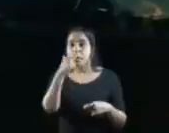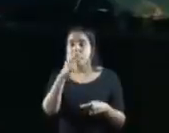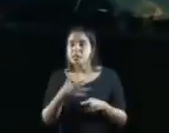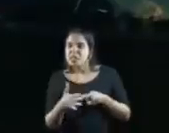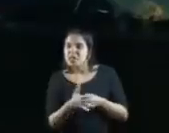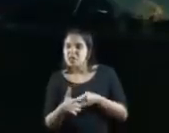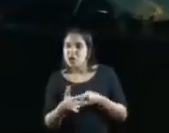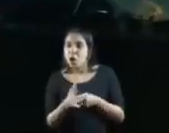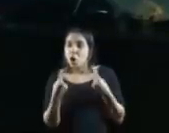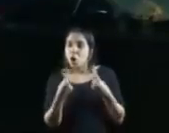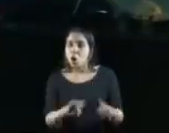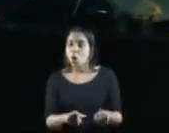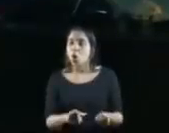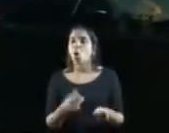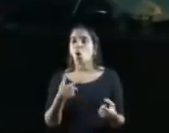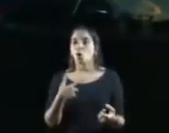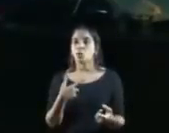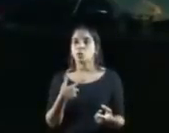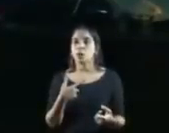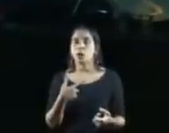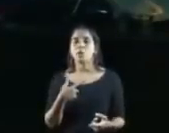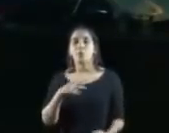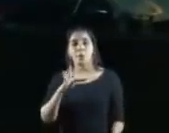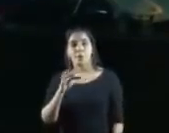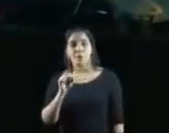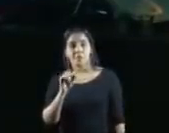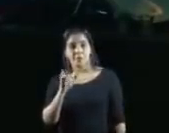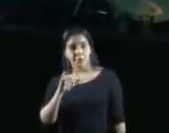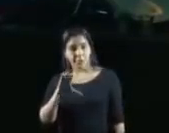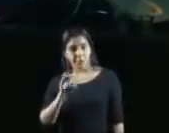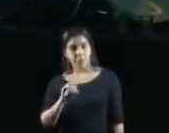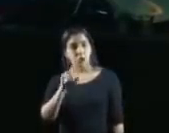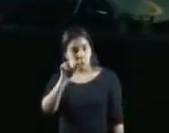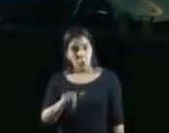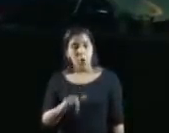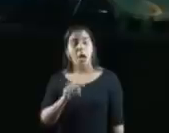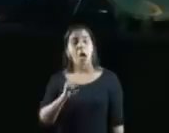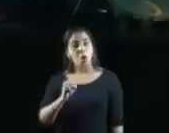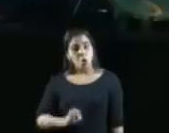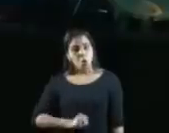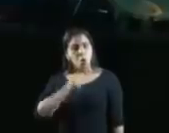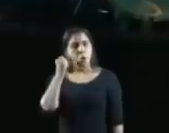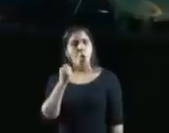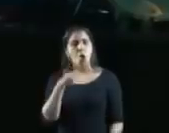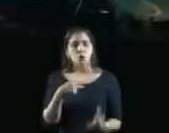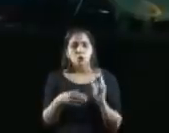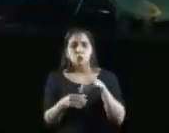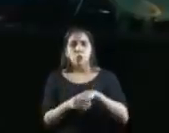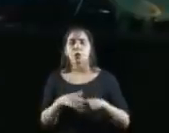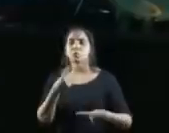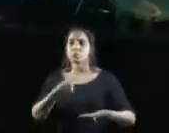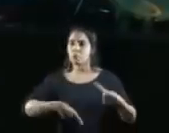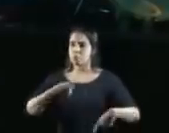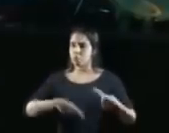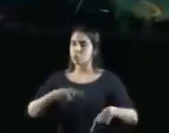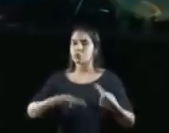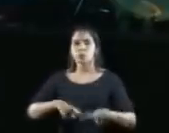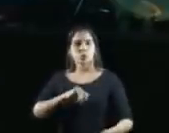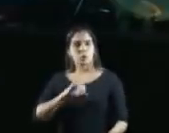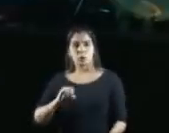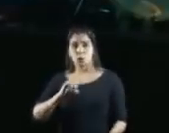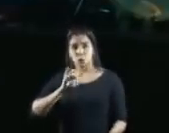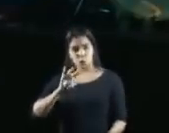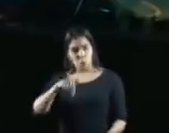né? Porque o fascismo é o ódio instrumentalizado na política. Isso daí não é